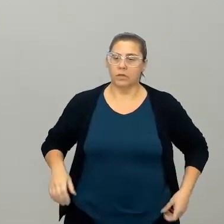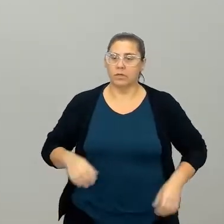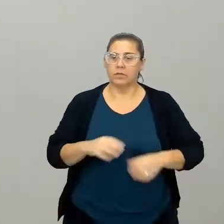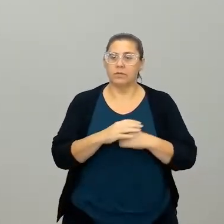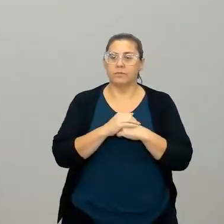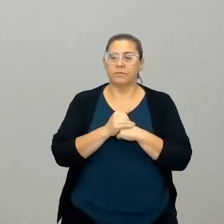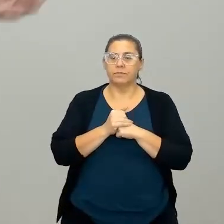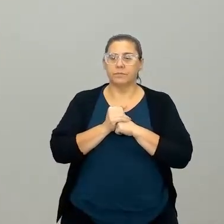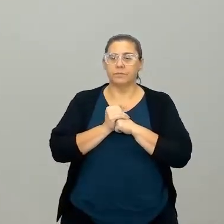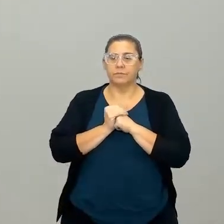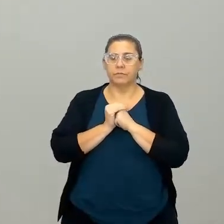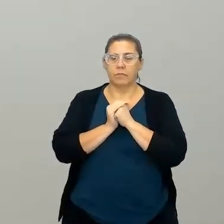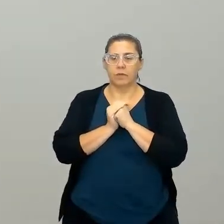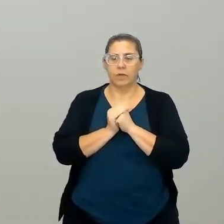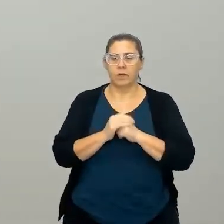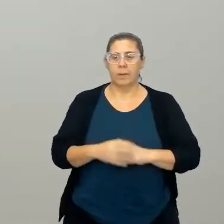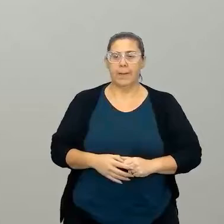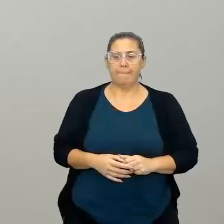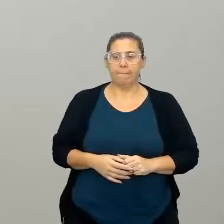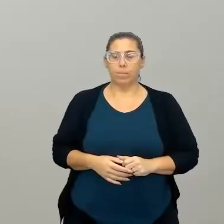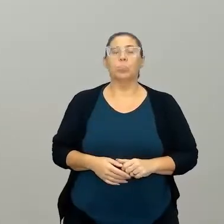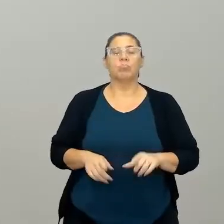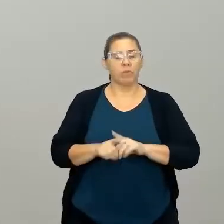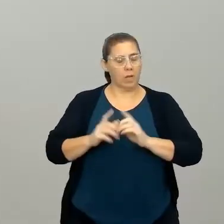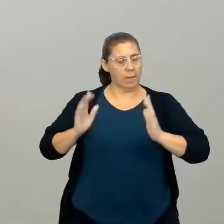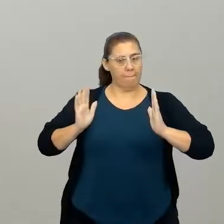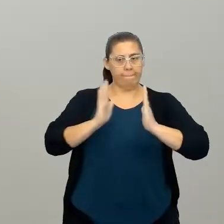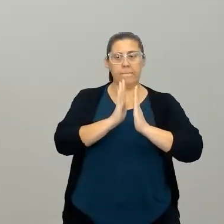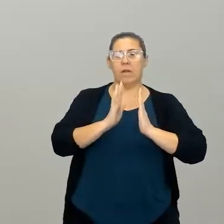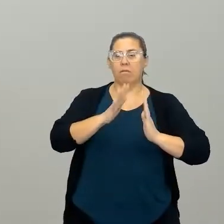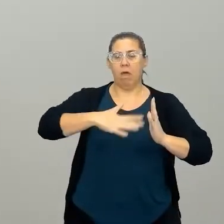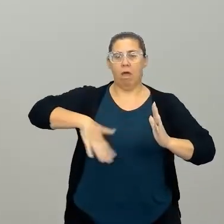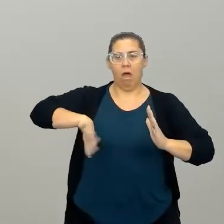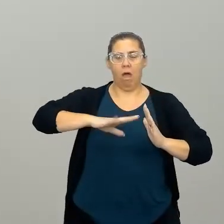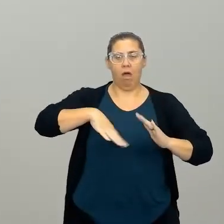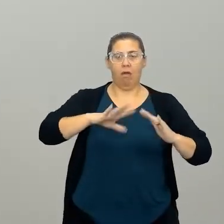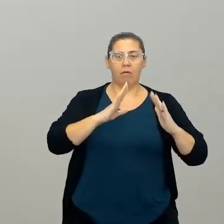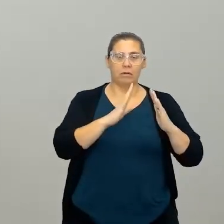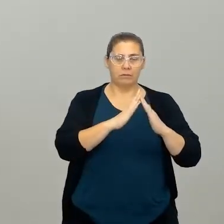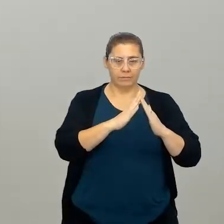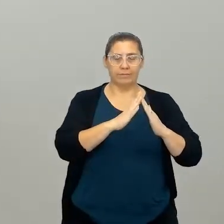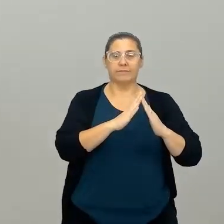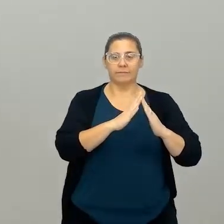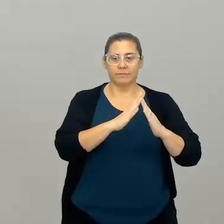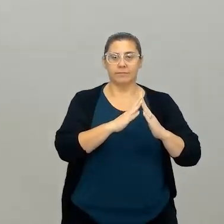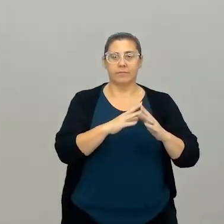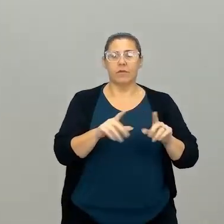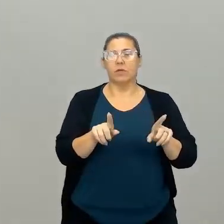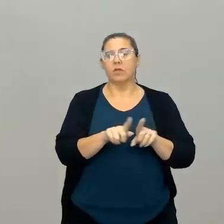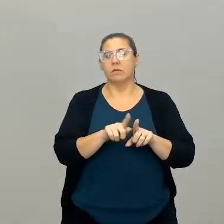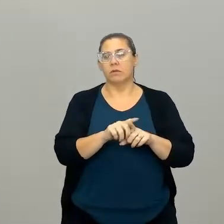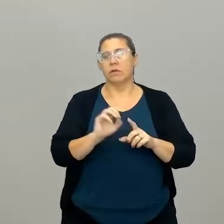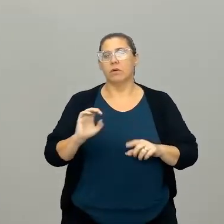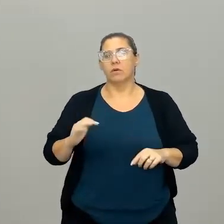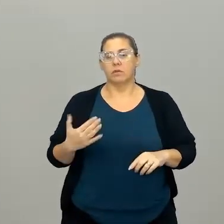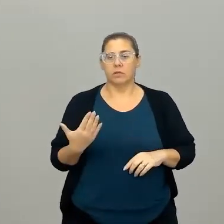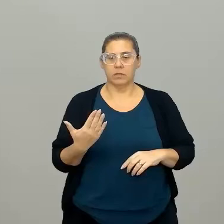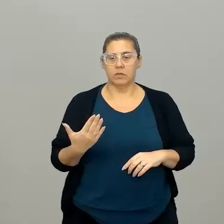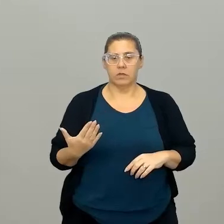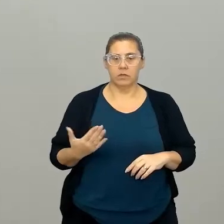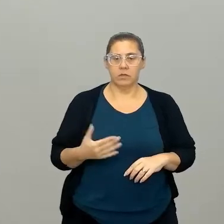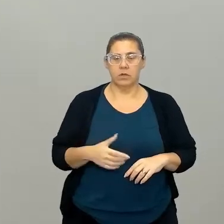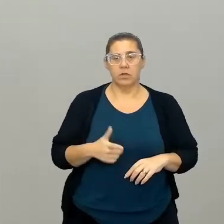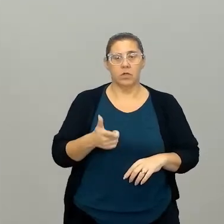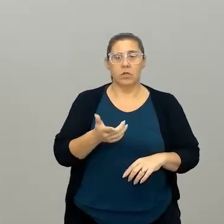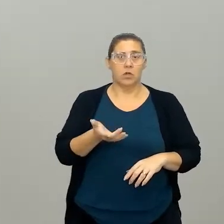hoje, mas eu estou dizendo que até onde vai. Isso impacta o mercado imobiliário. Isso impacta um fenômeno que aconteceu com ela, de não